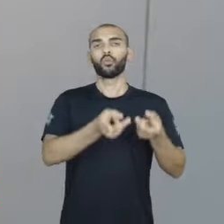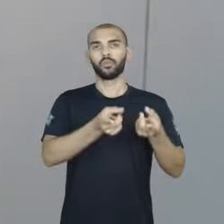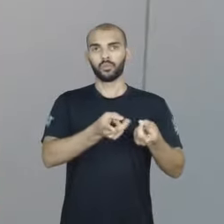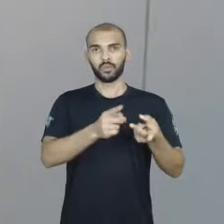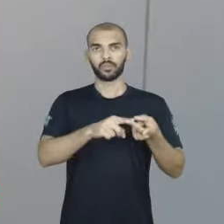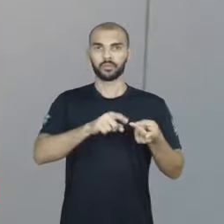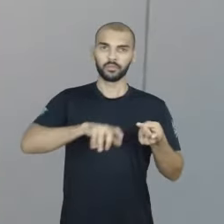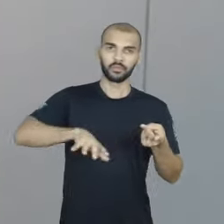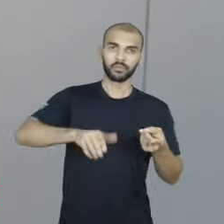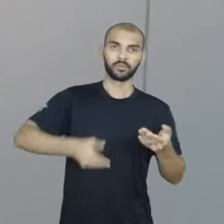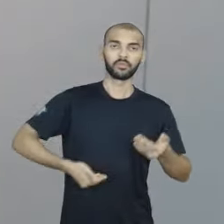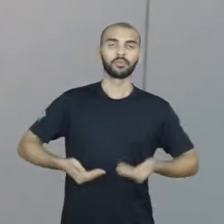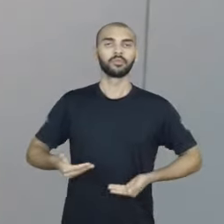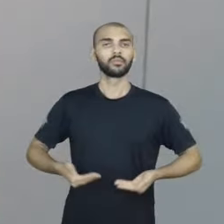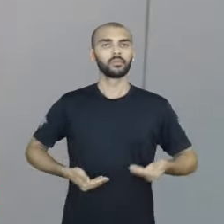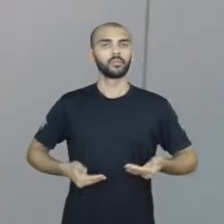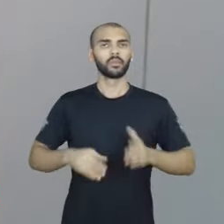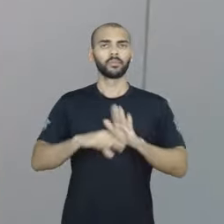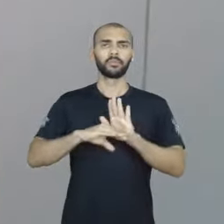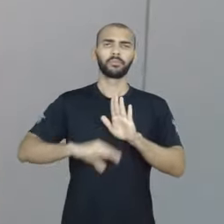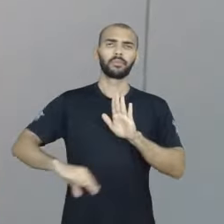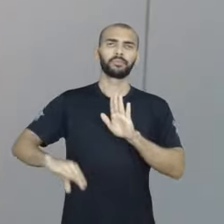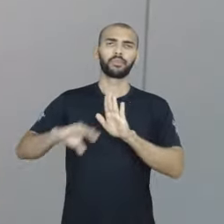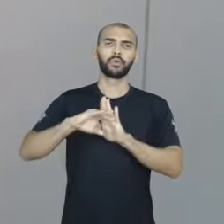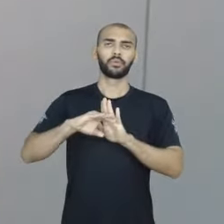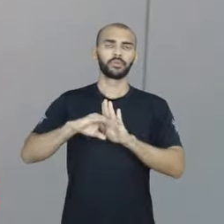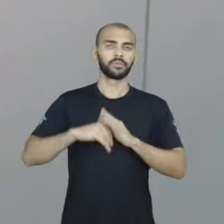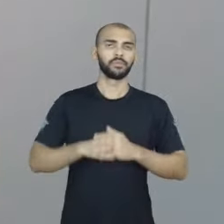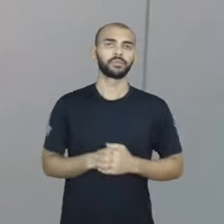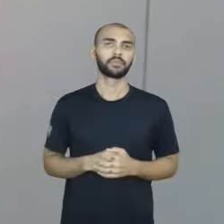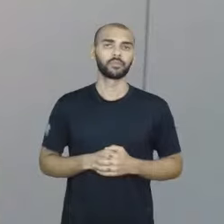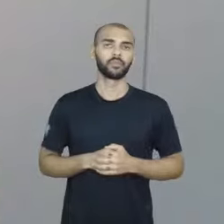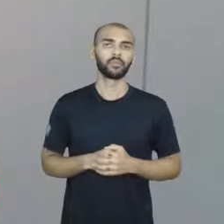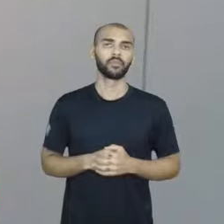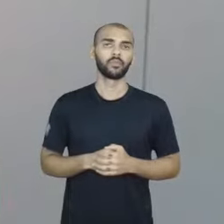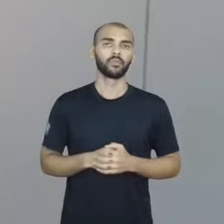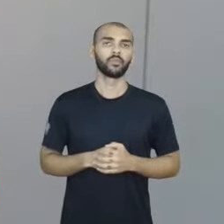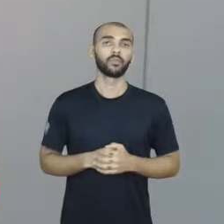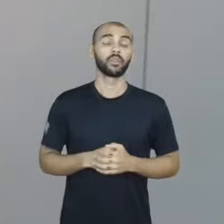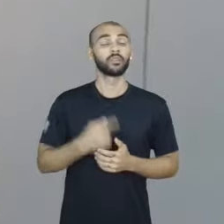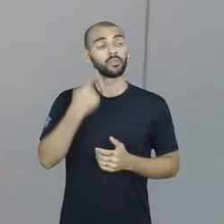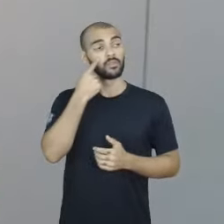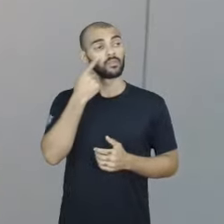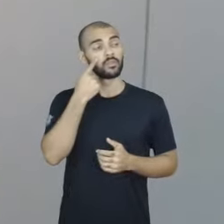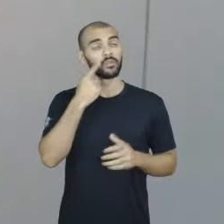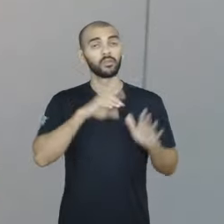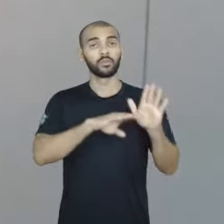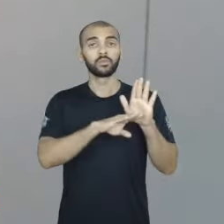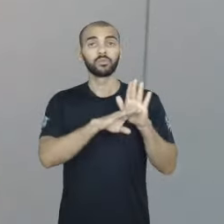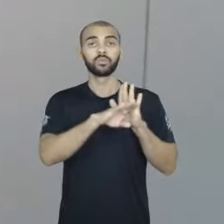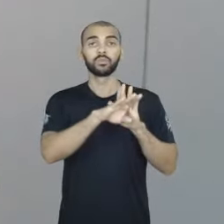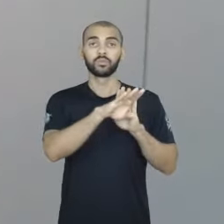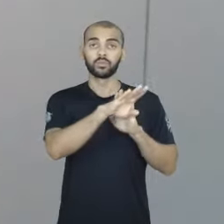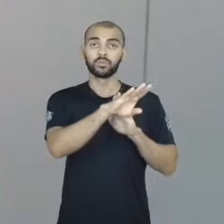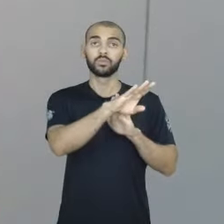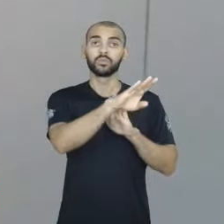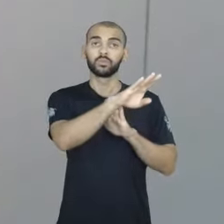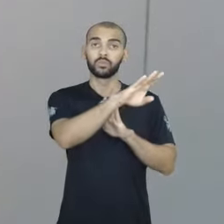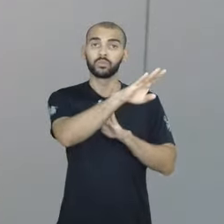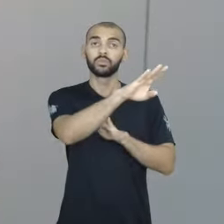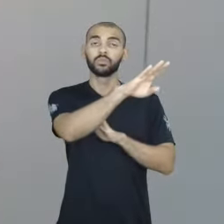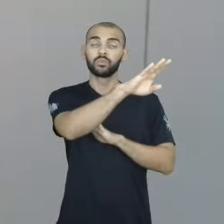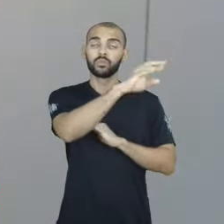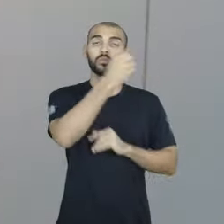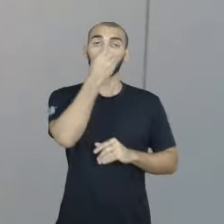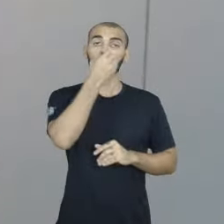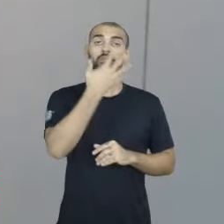muito acima da expectativa. Então, sim, temos um cenário de crescimento sustentado e robusto para o